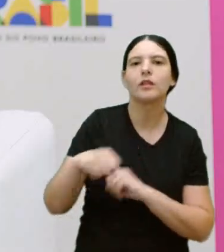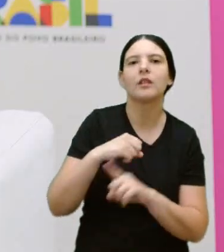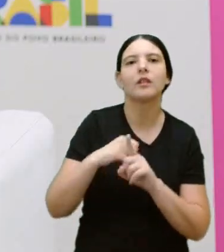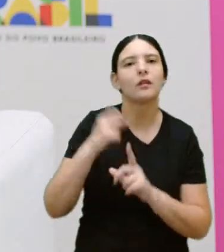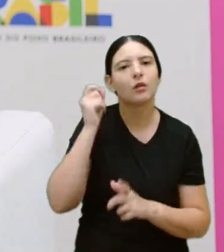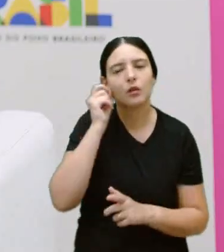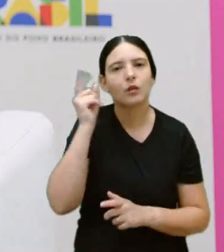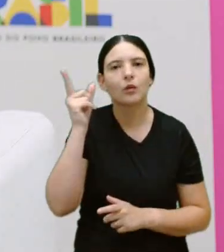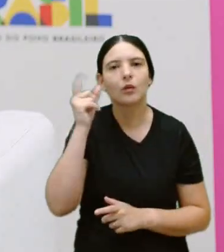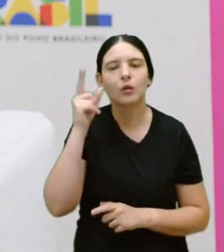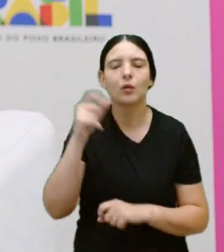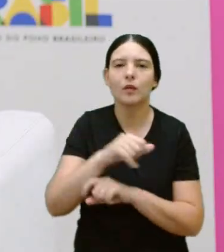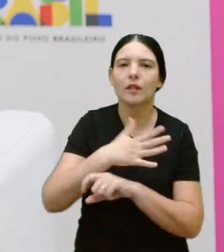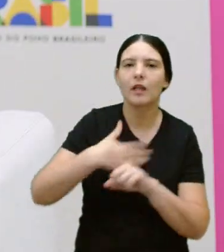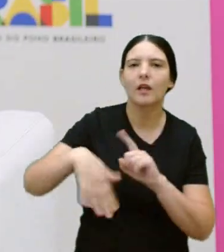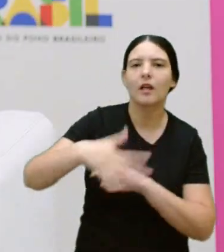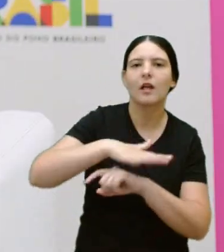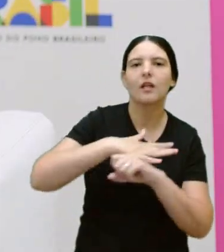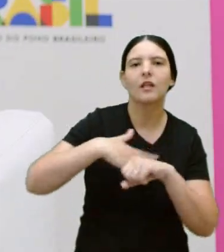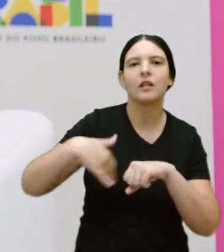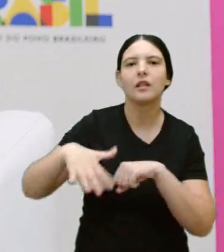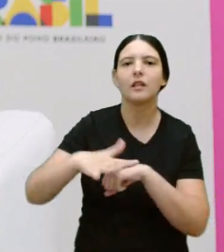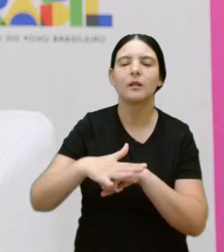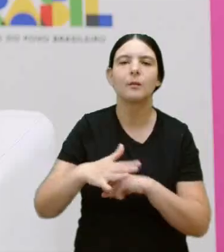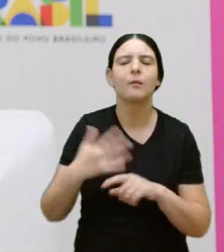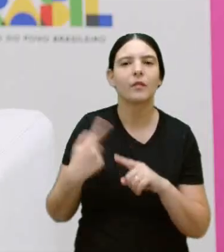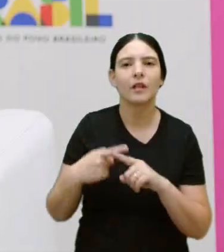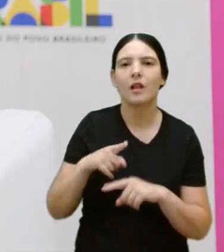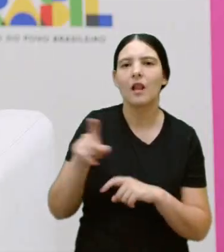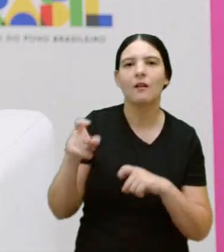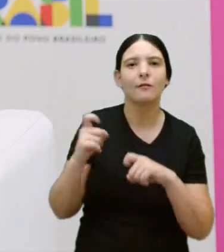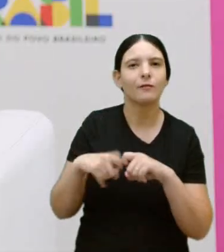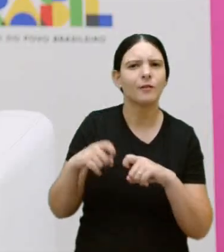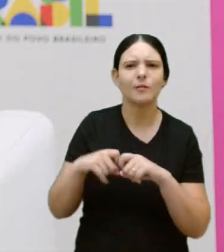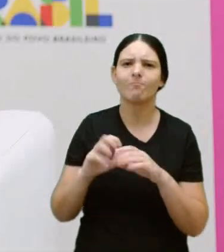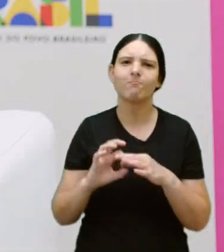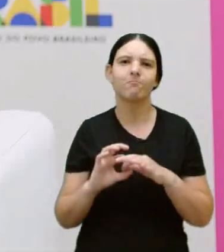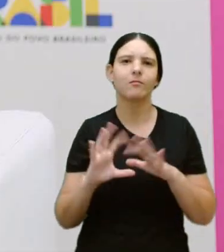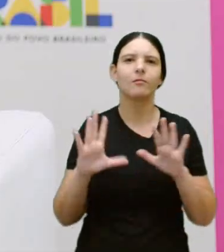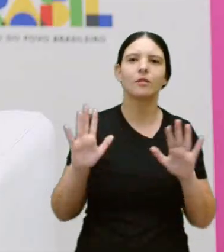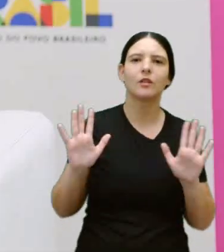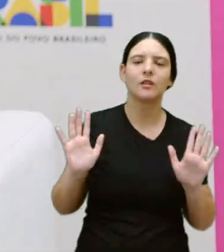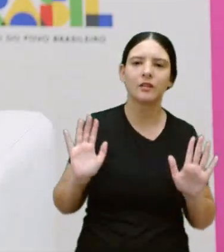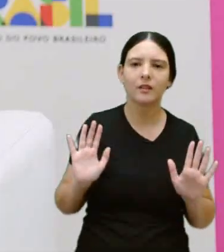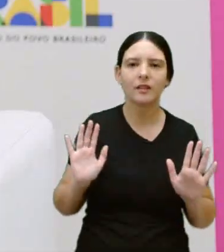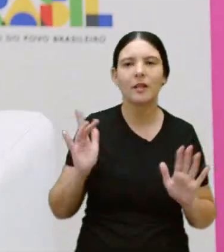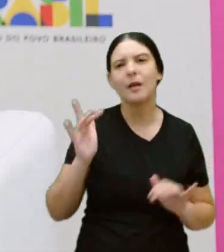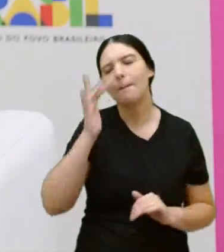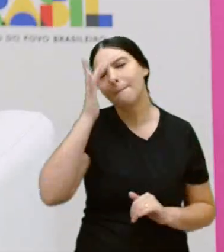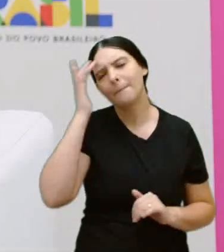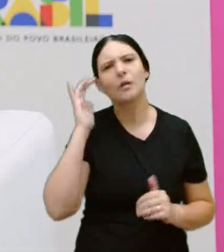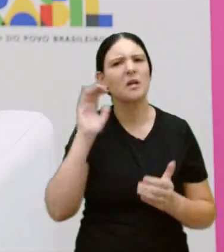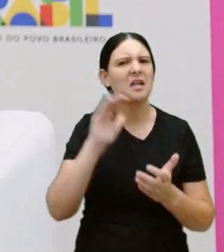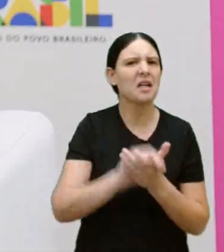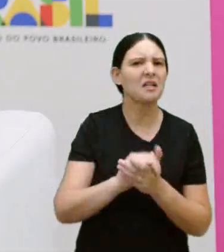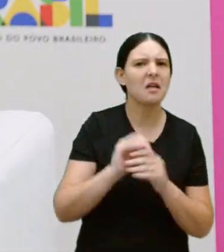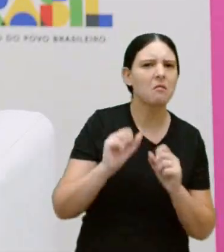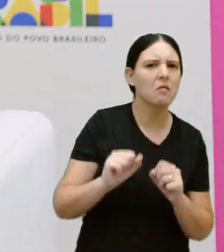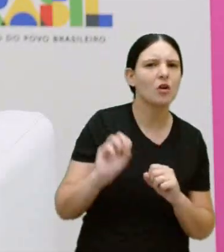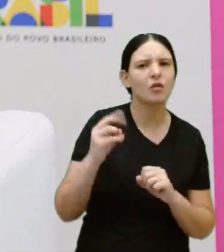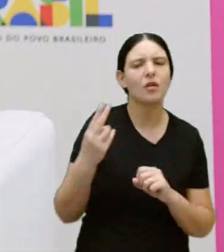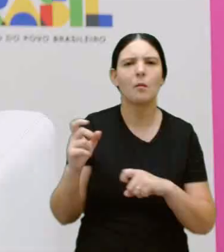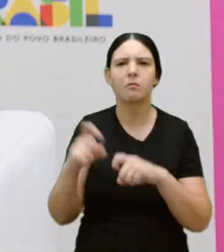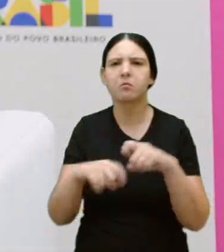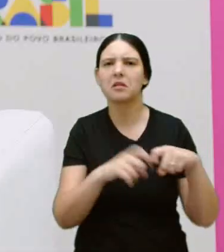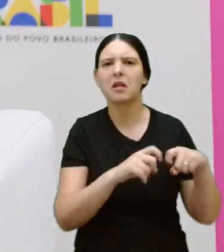do Pacífico. Lá você tem uma vida sexual muito livre. As pessoas podem casar ou não, podem ter várias parceiras e parceiros. Isso